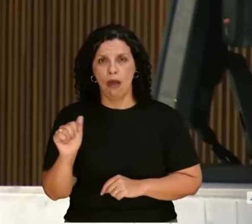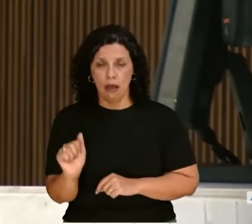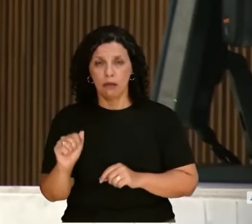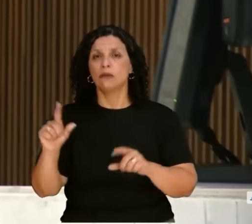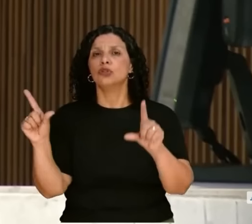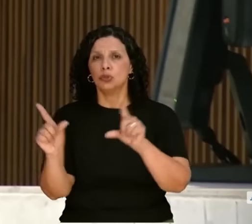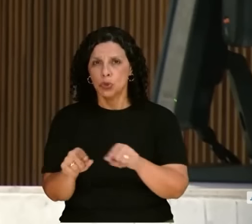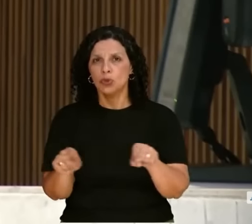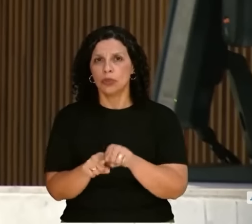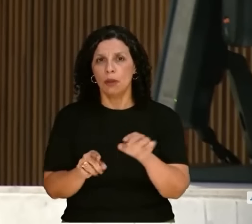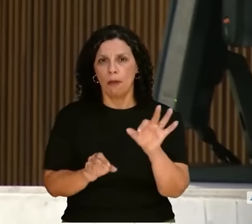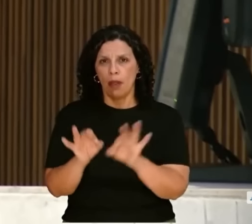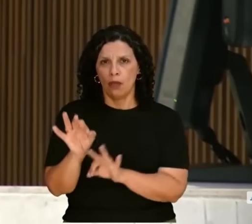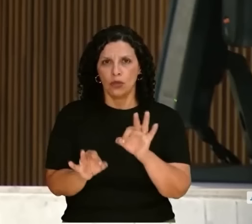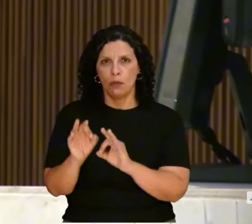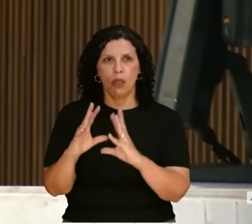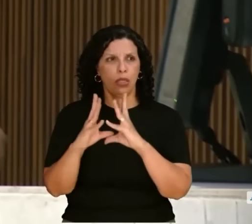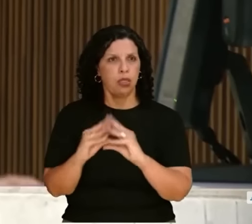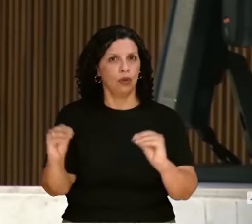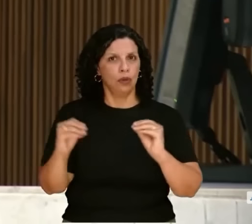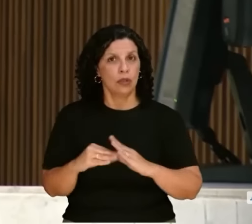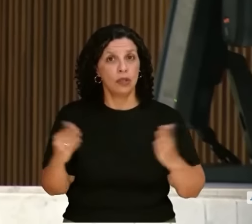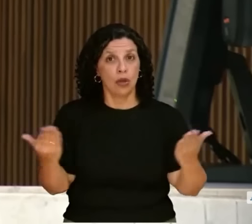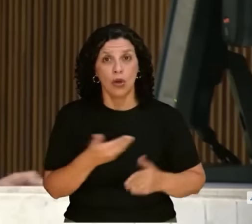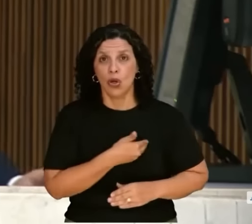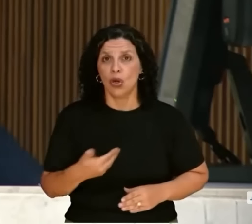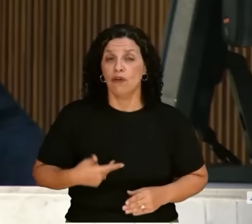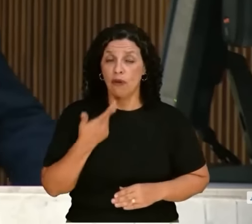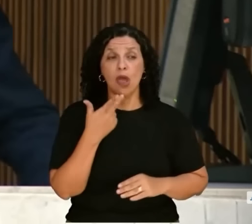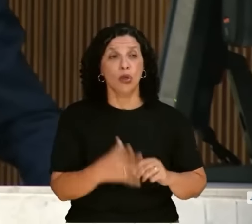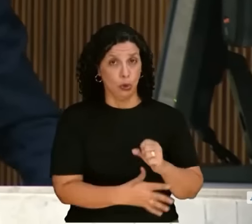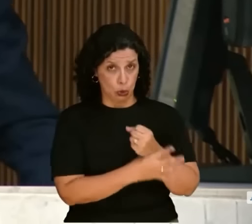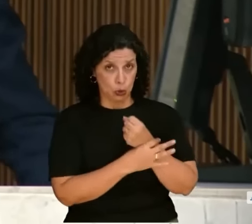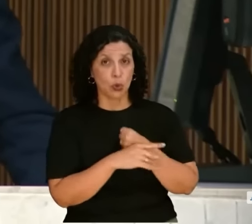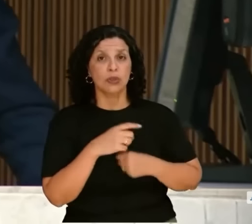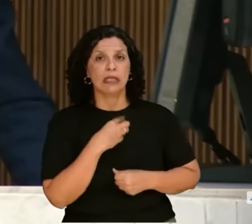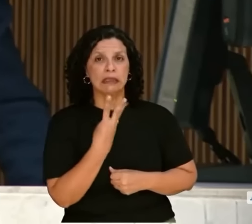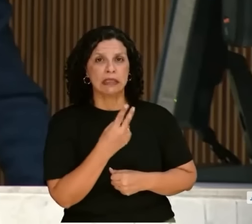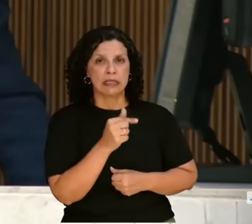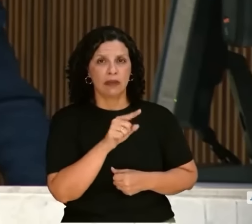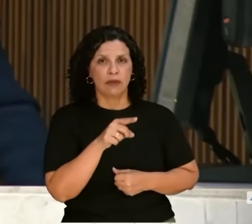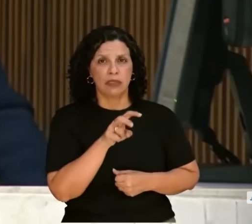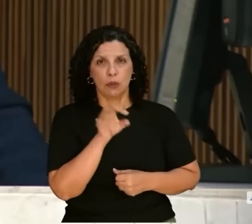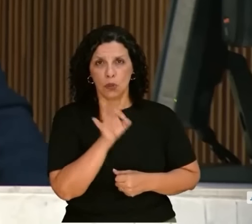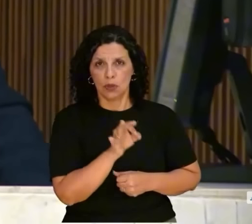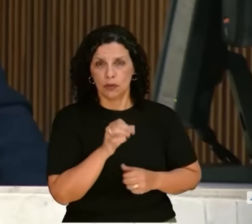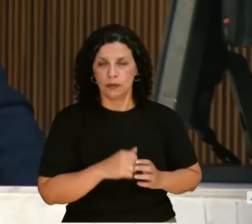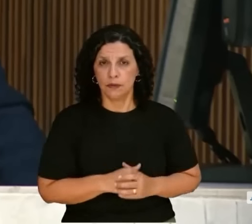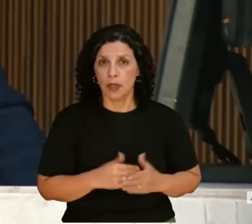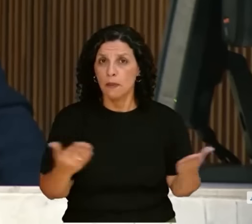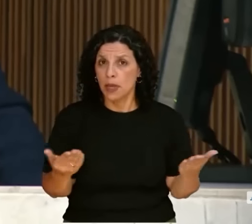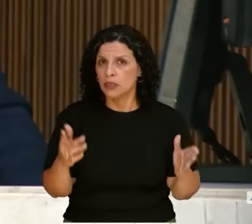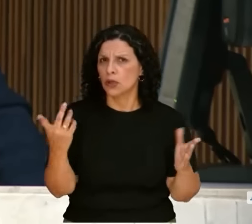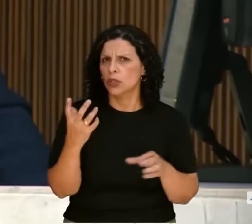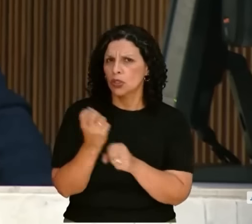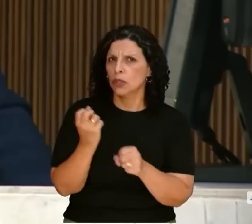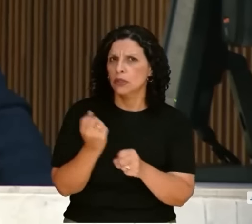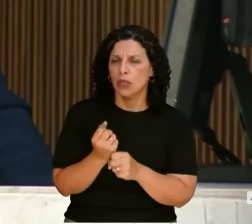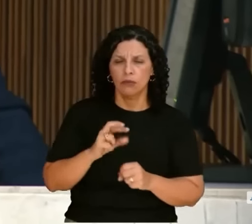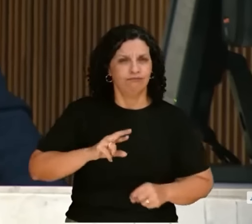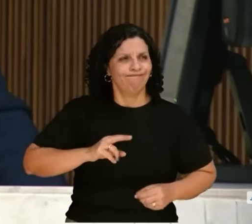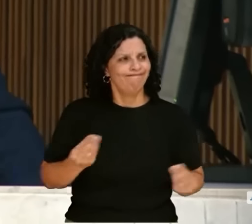encolheu, o planejamento sumiu. E o governo diz que garante 37,5%. Mas esse número não